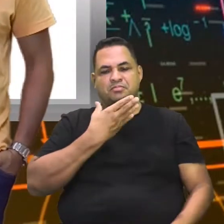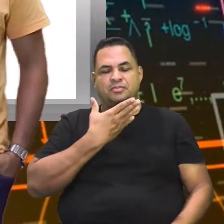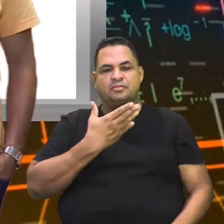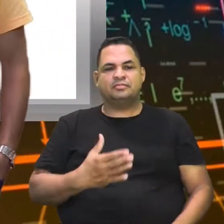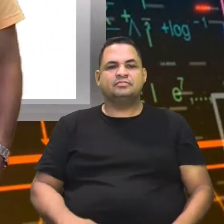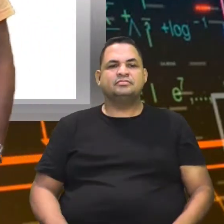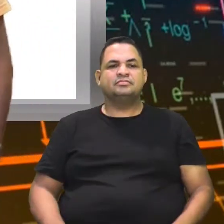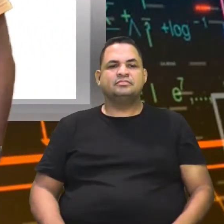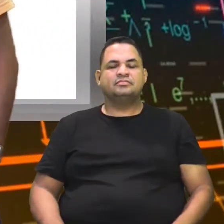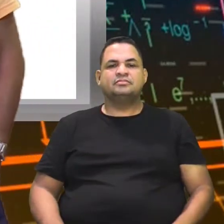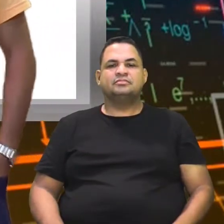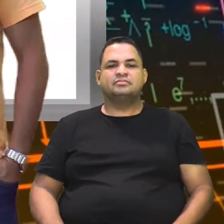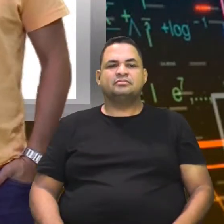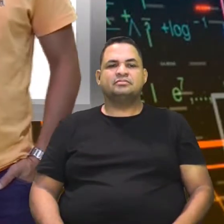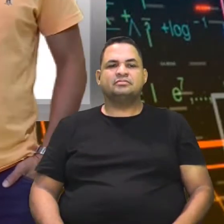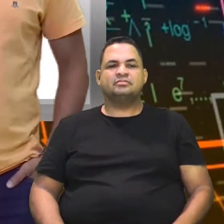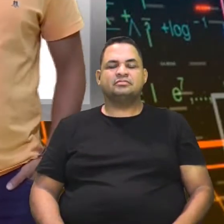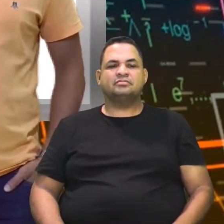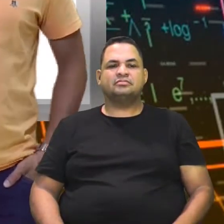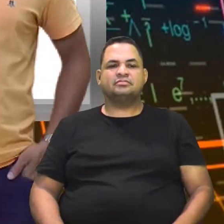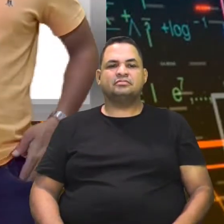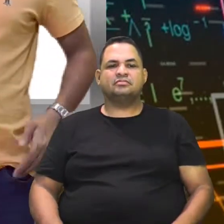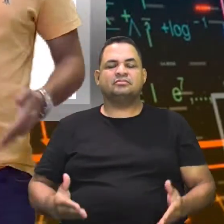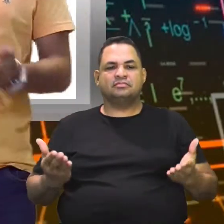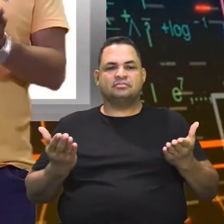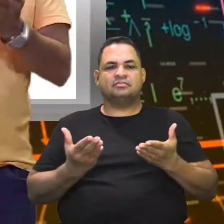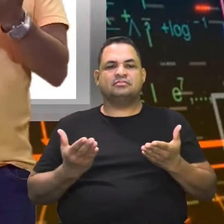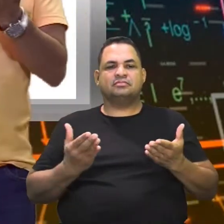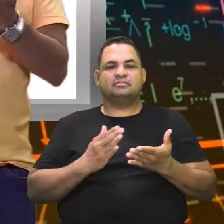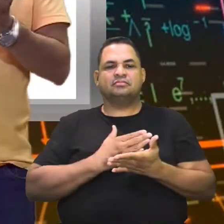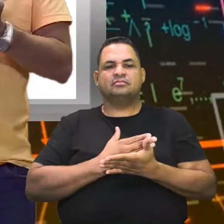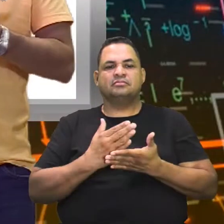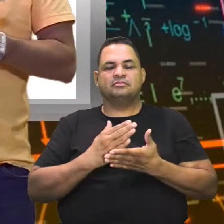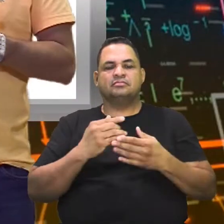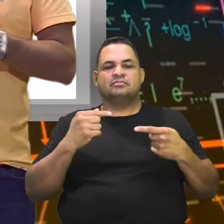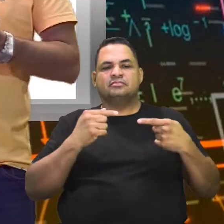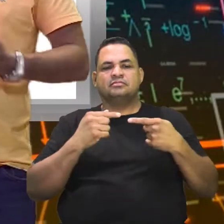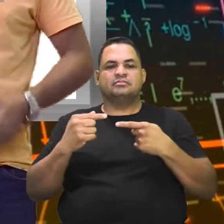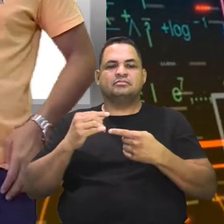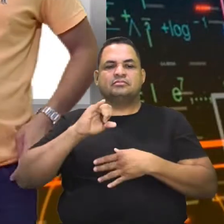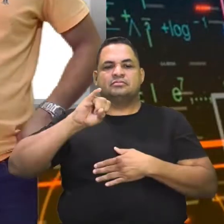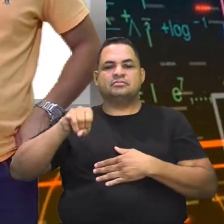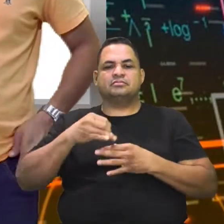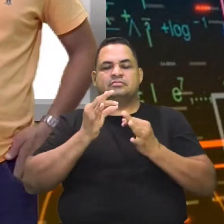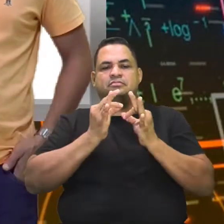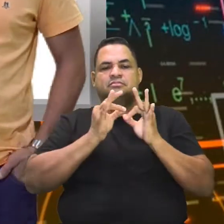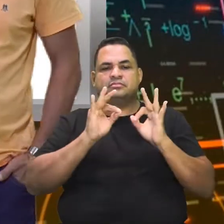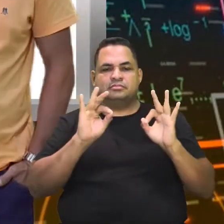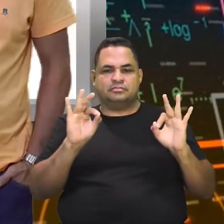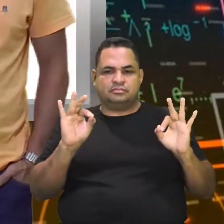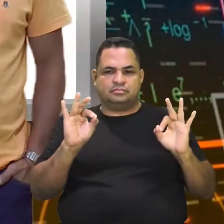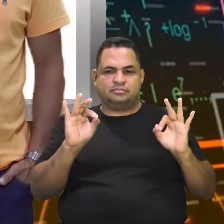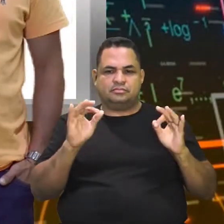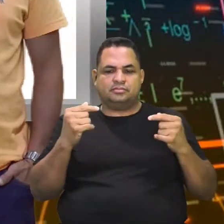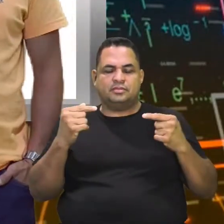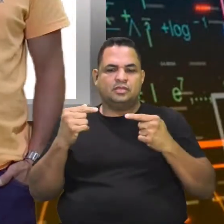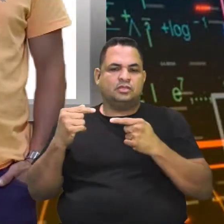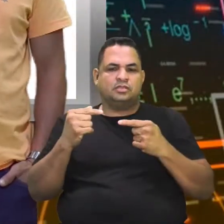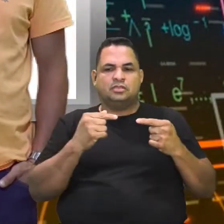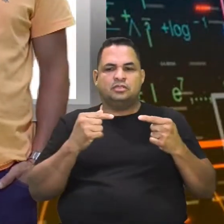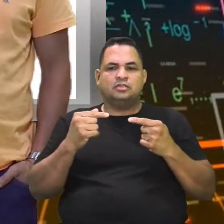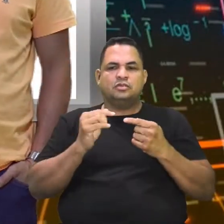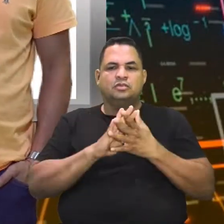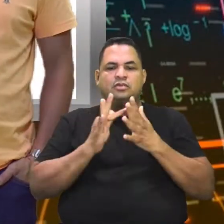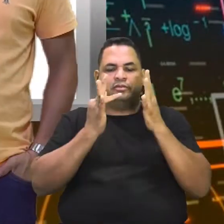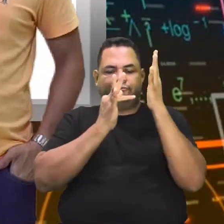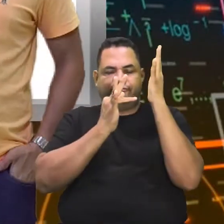Já começou bem. Então, agora sim, a gente já começou a conectar o juro simples com a função afim.